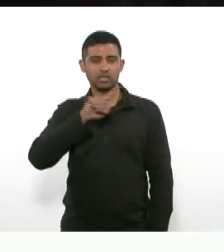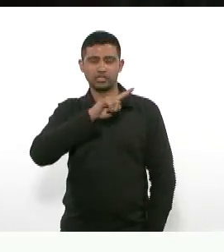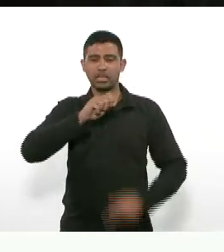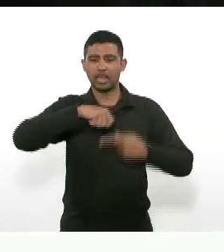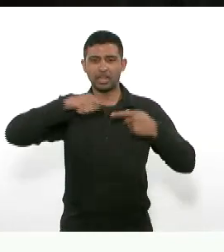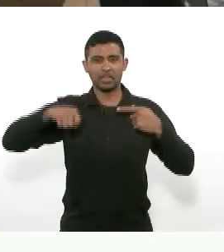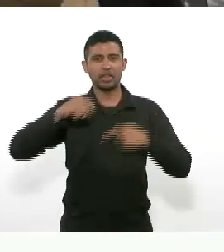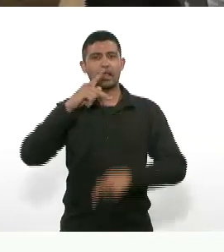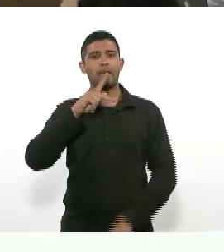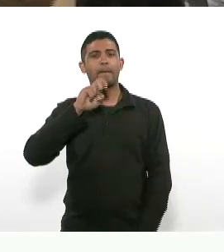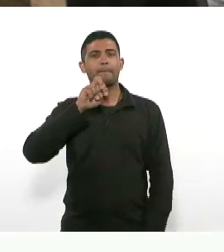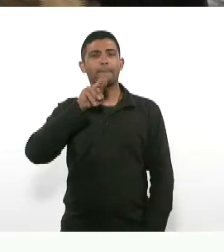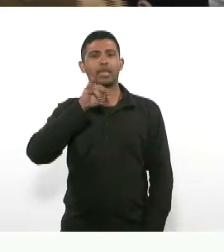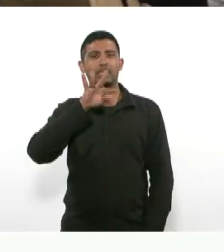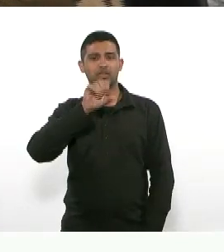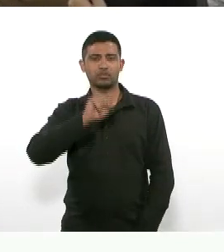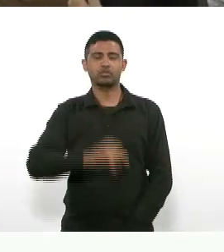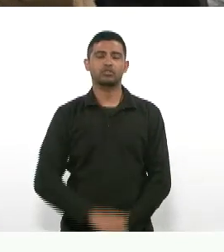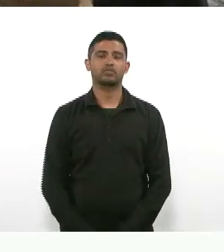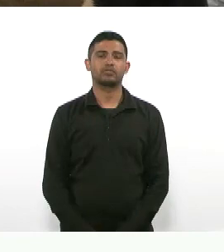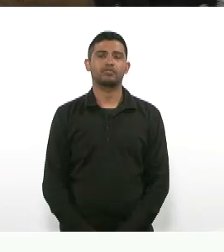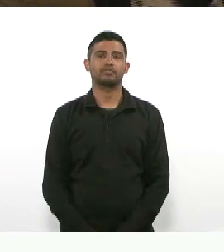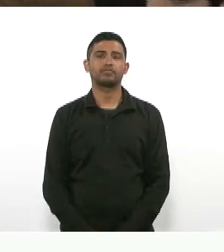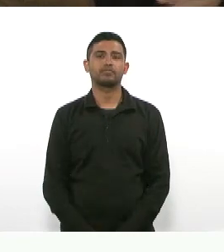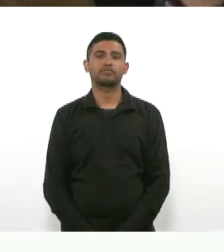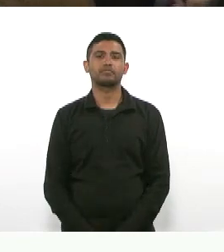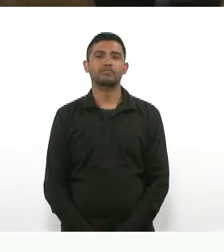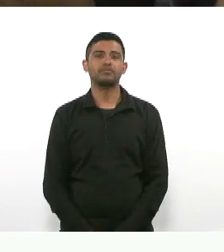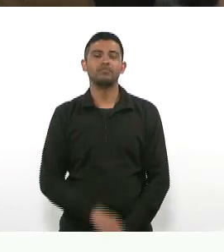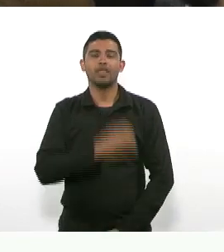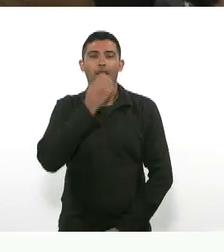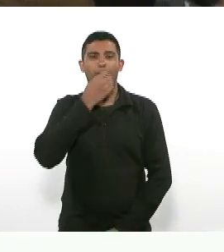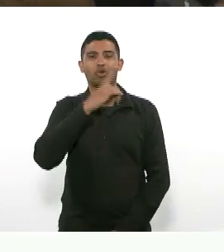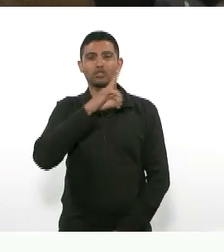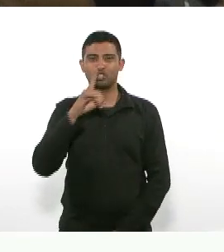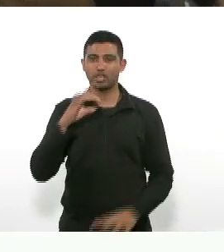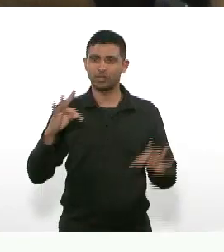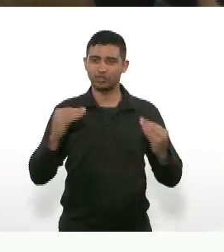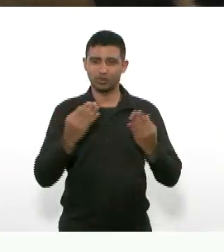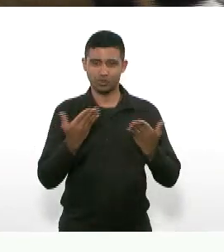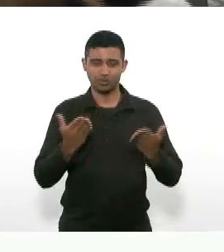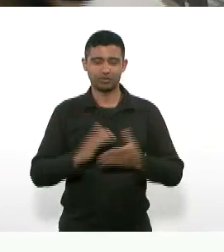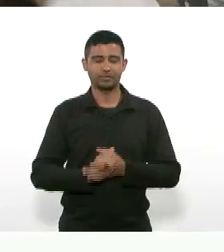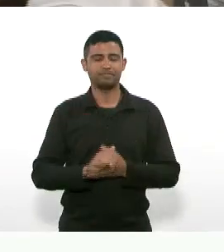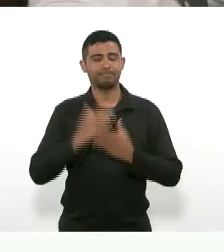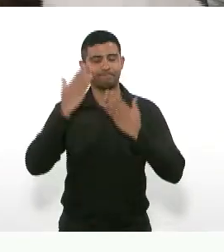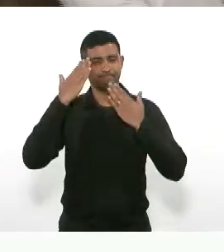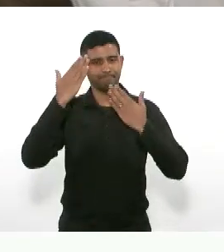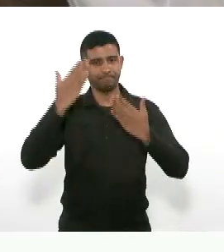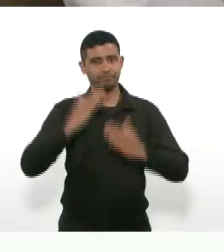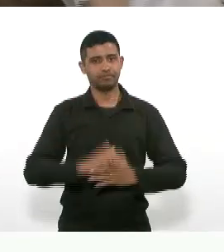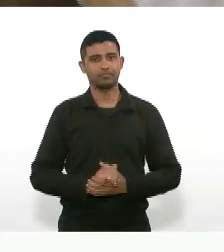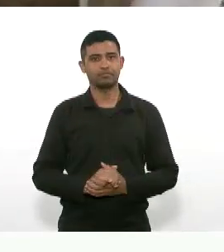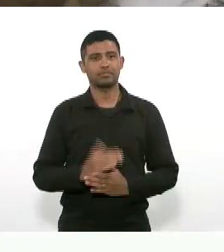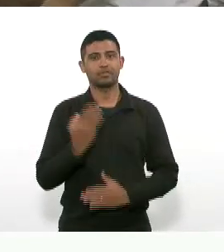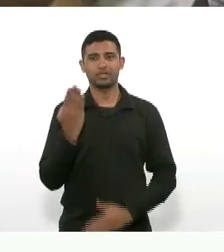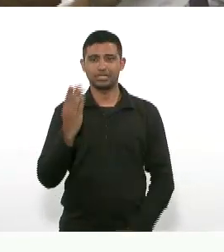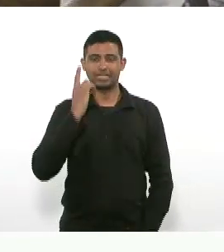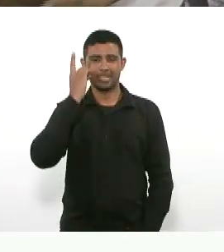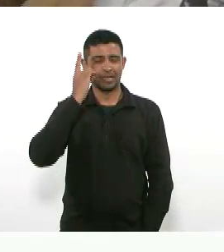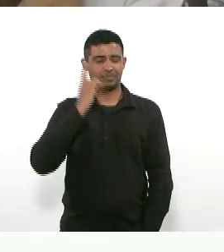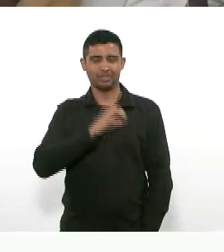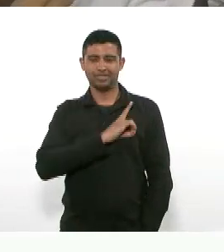Peritos. Bom dia a todos. Agradeço, doutora Marta,